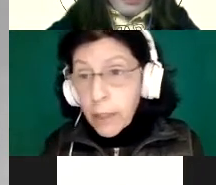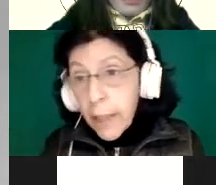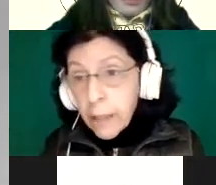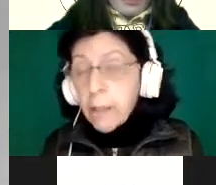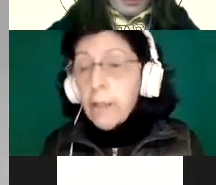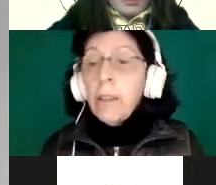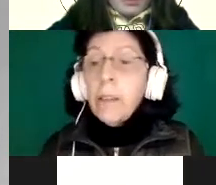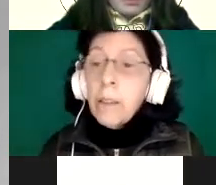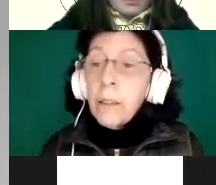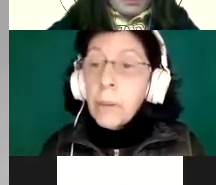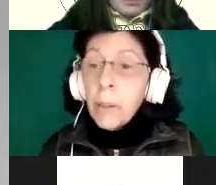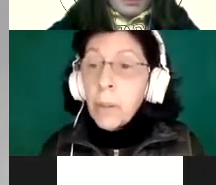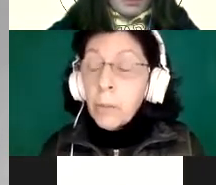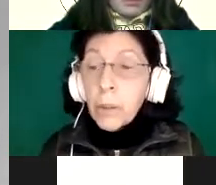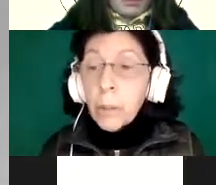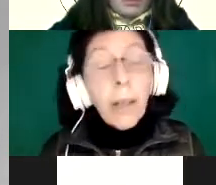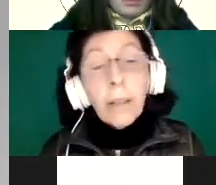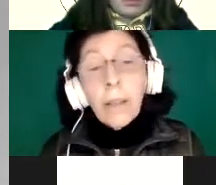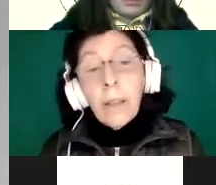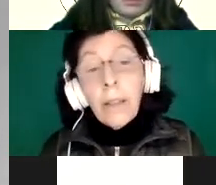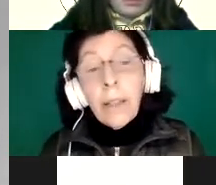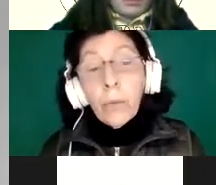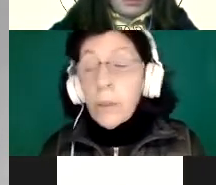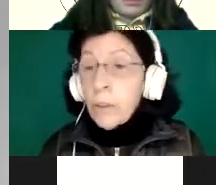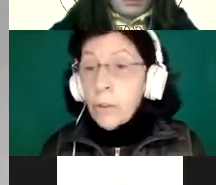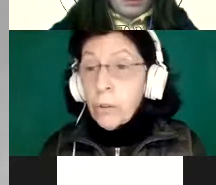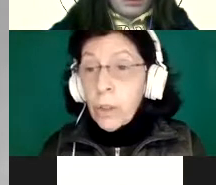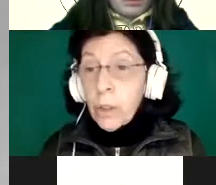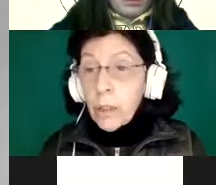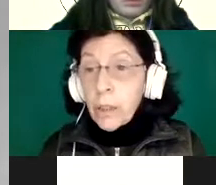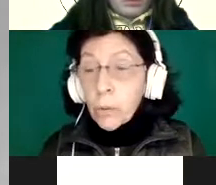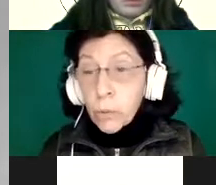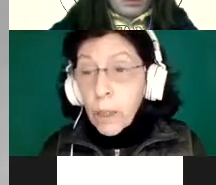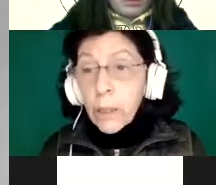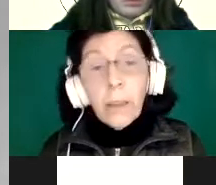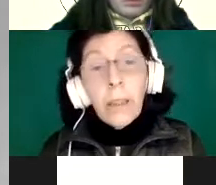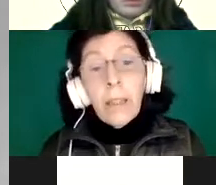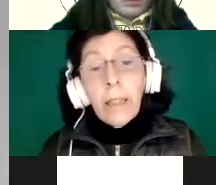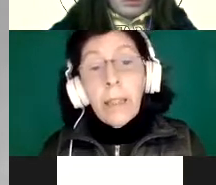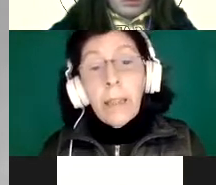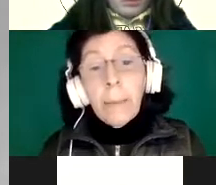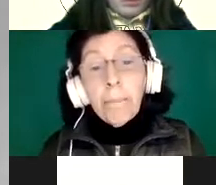portanto, que é património municipal, é um edifício cultural